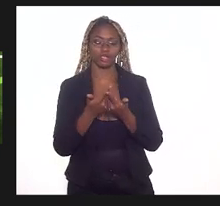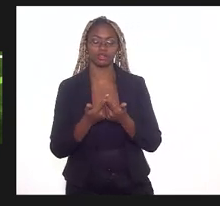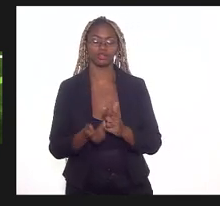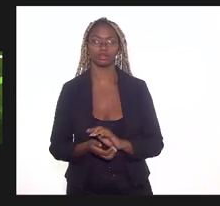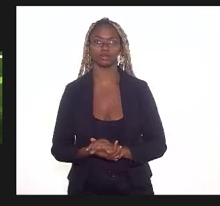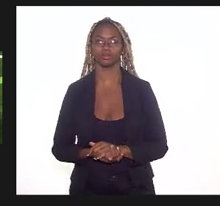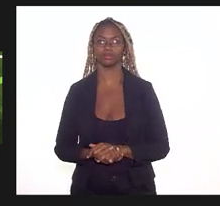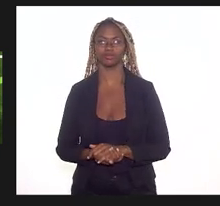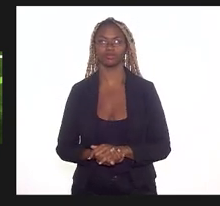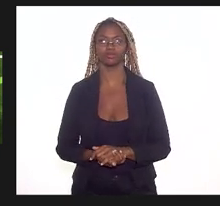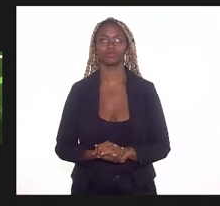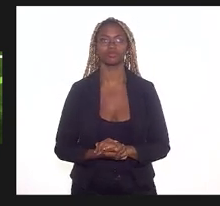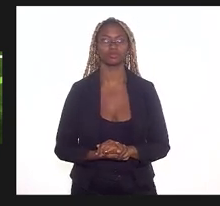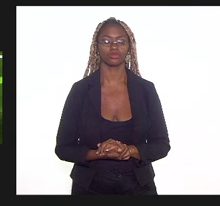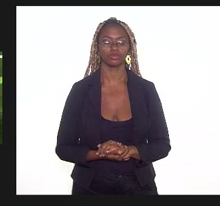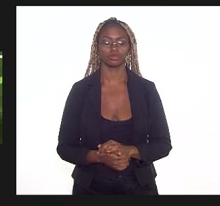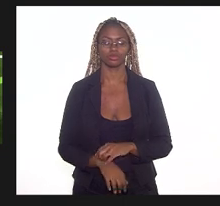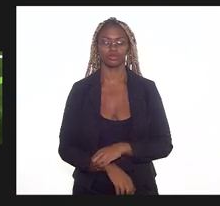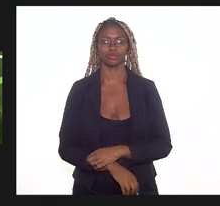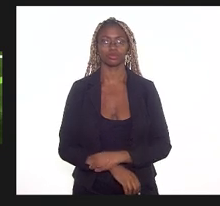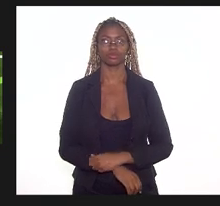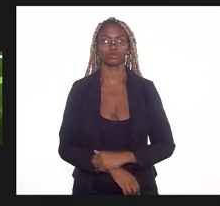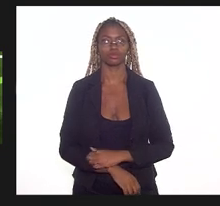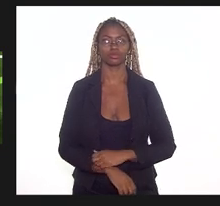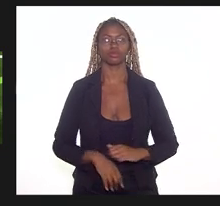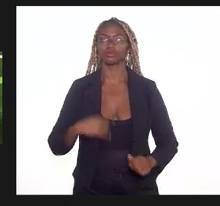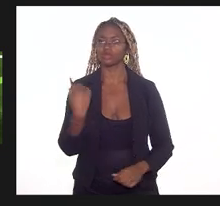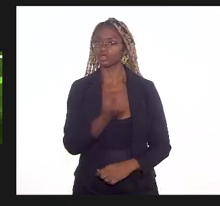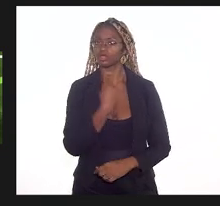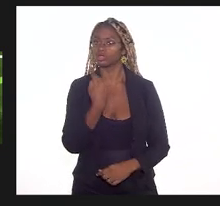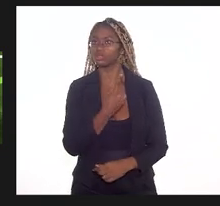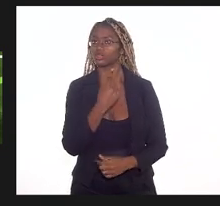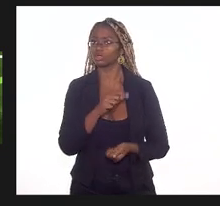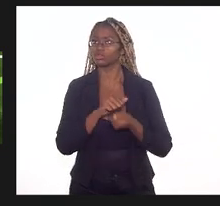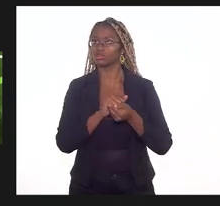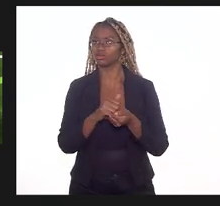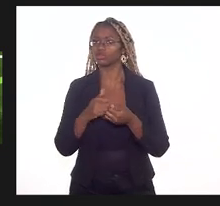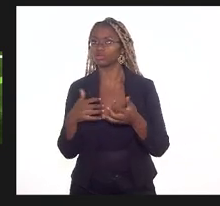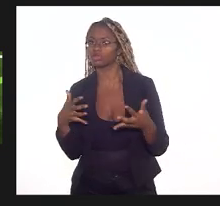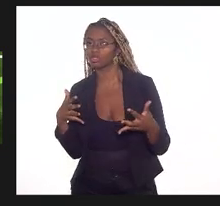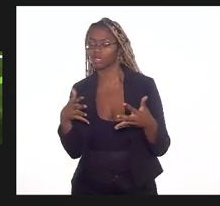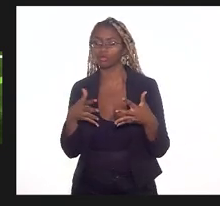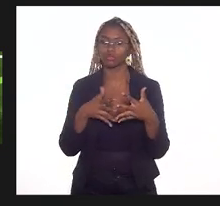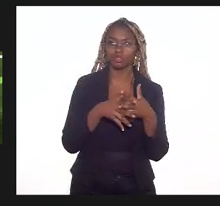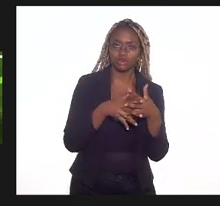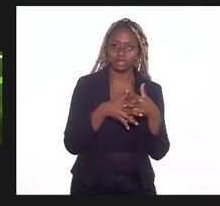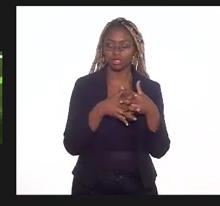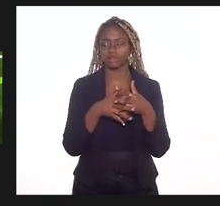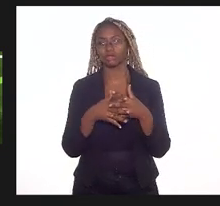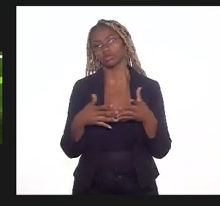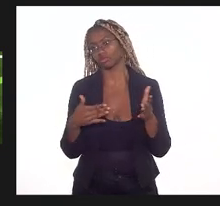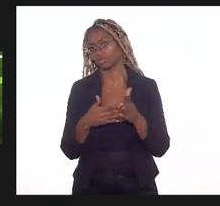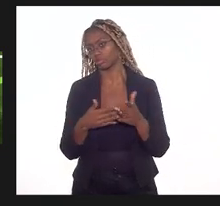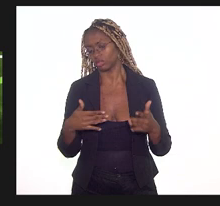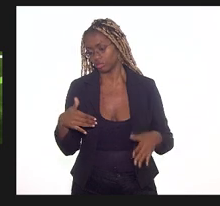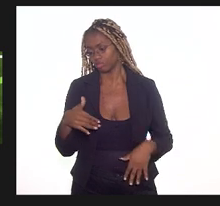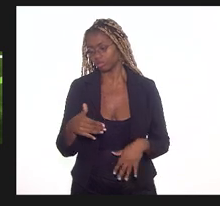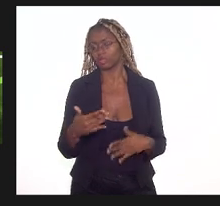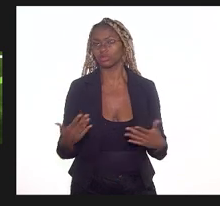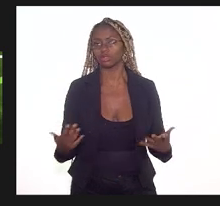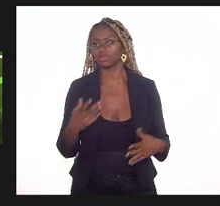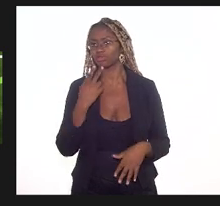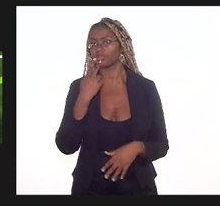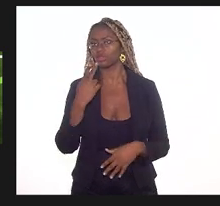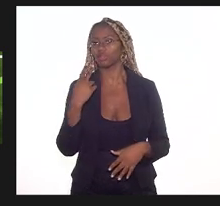né? A gente faz algumas intervenções, até então a gente considerava intervenções